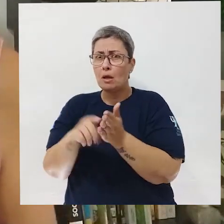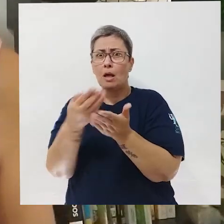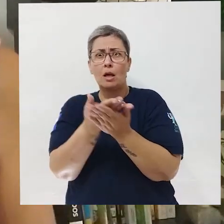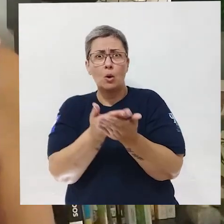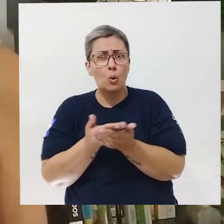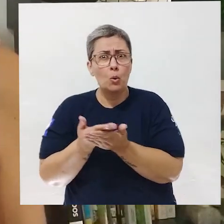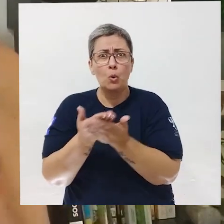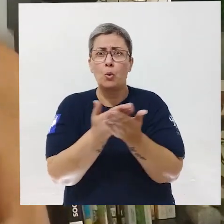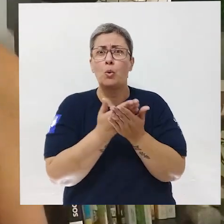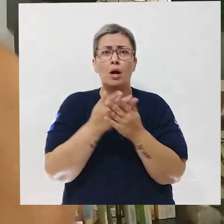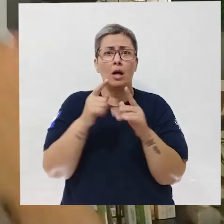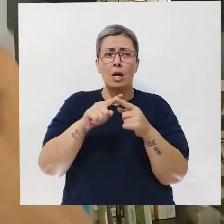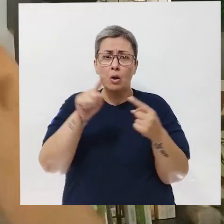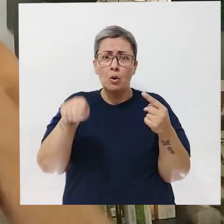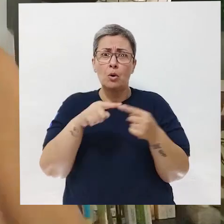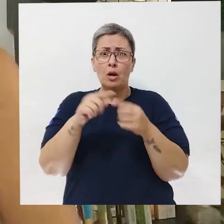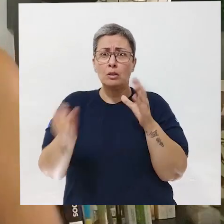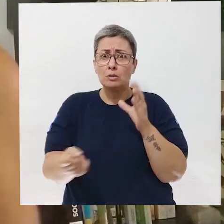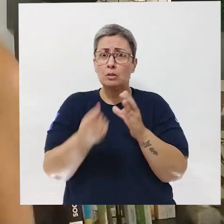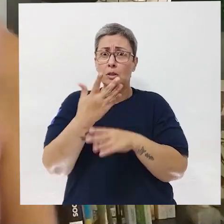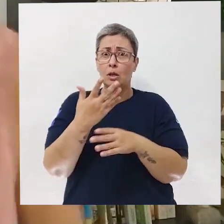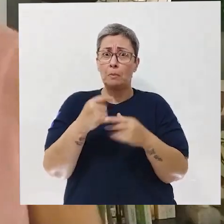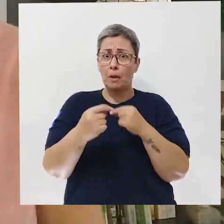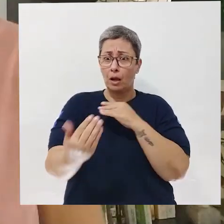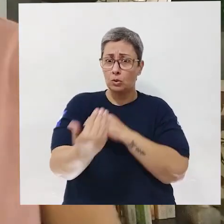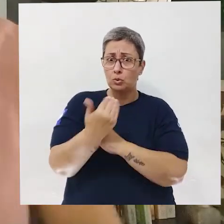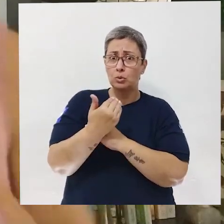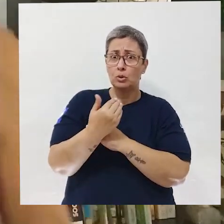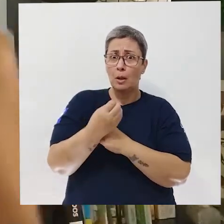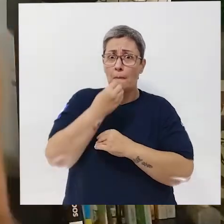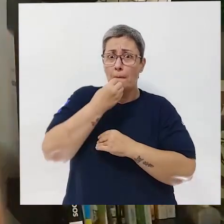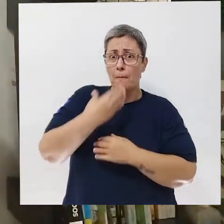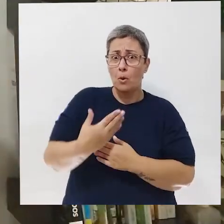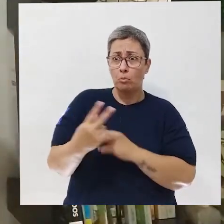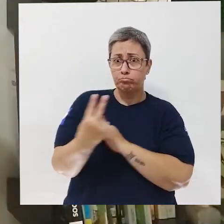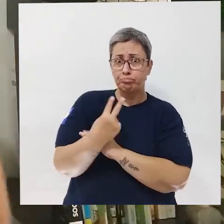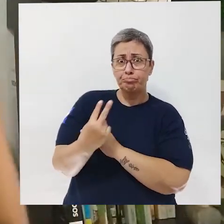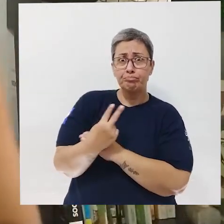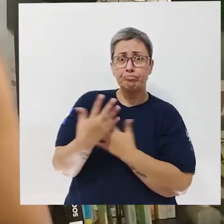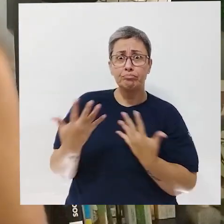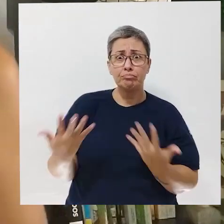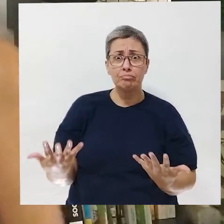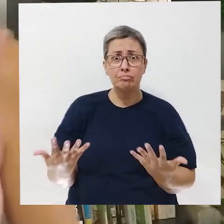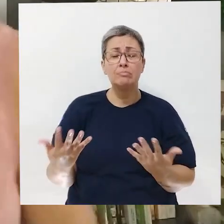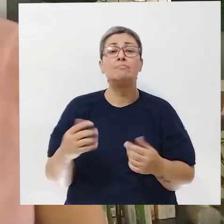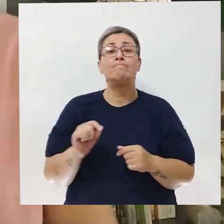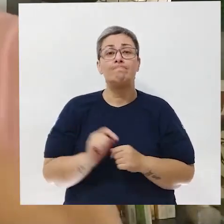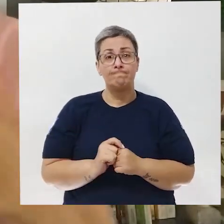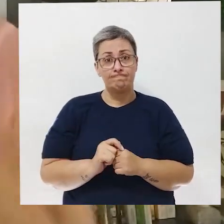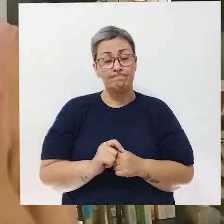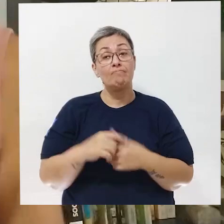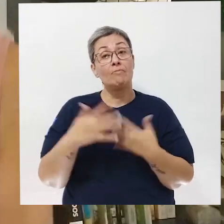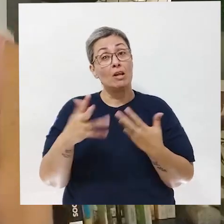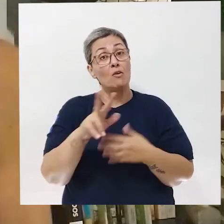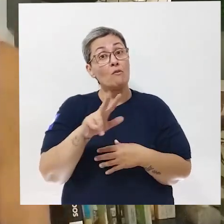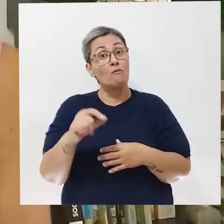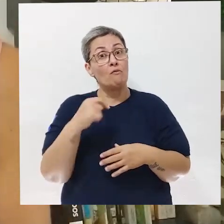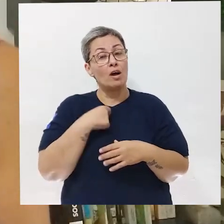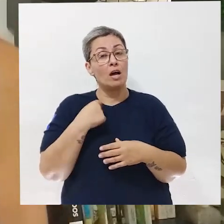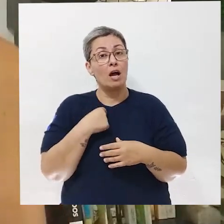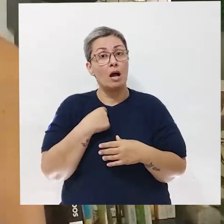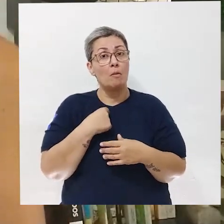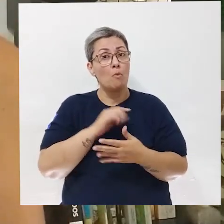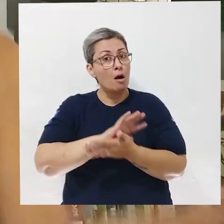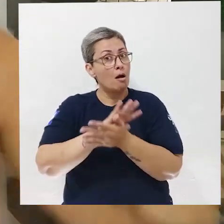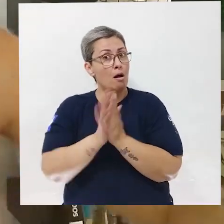em torno de algo que está sendo criado para o nosso bem, está sendo criado para proteger a gente. Então, vamos combater